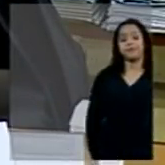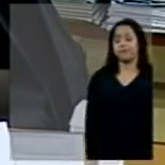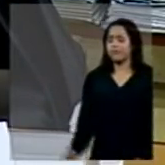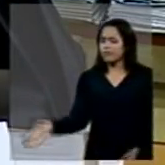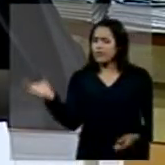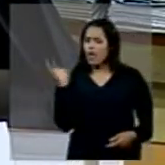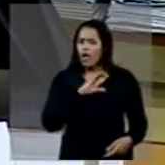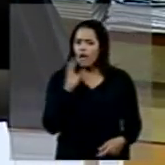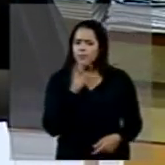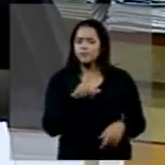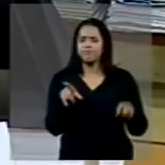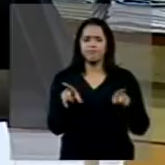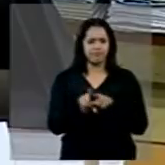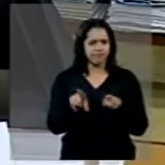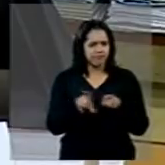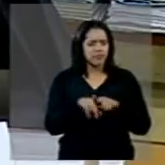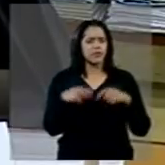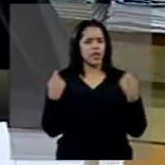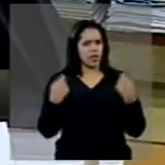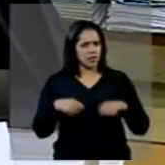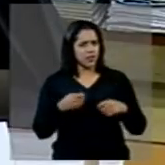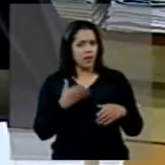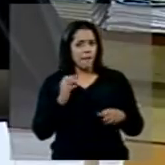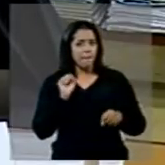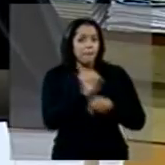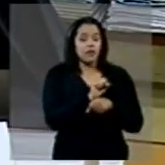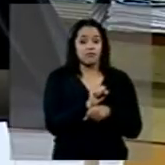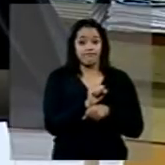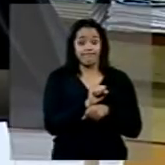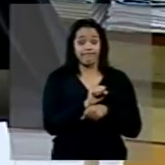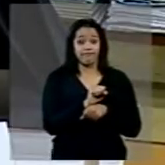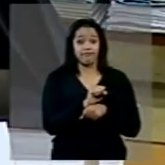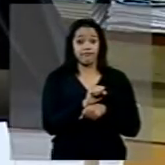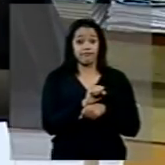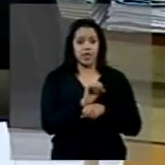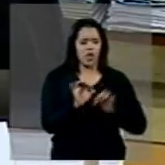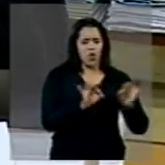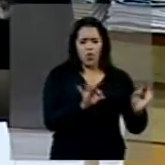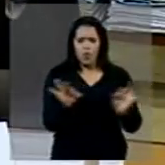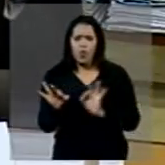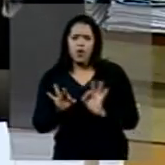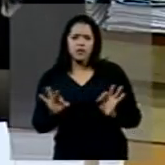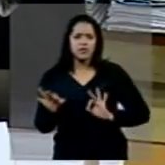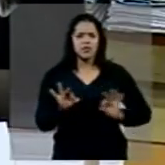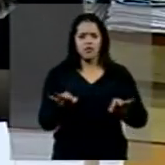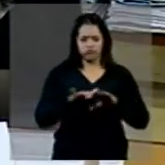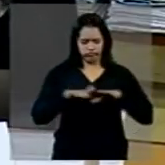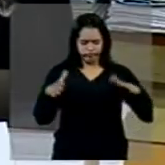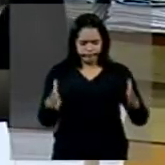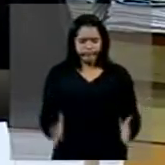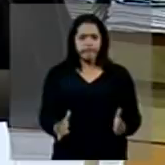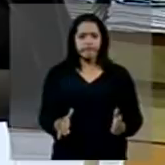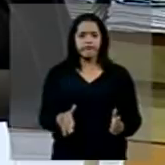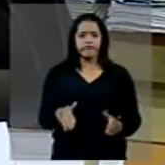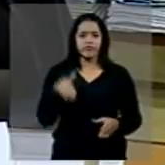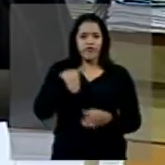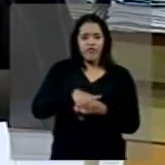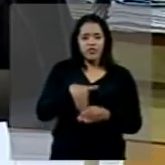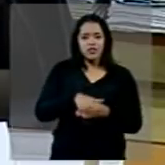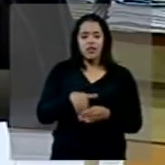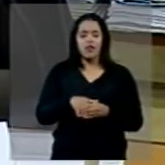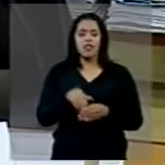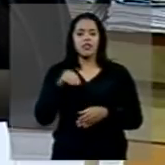Imediatamente, seria necessária a interrupção das cerimônias de preparação das urnas eletrônicas nos tribunais